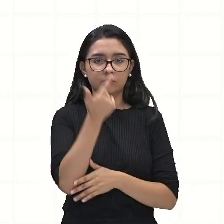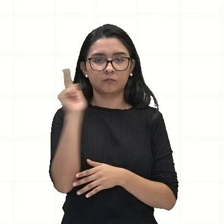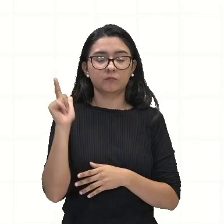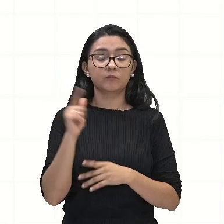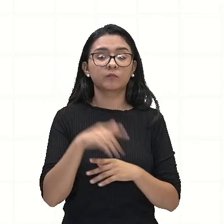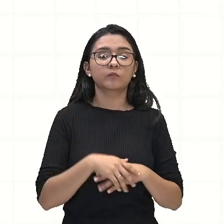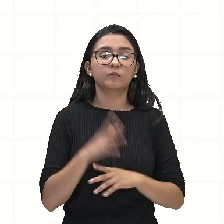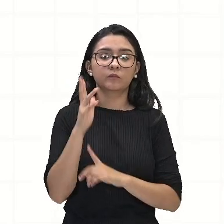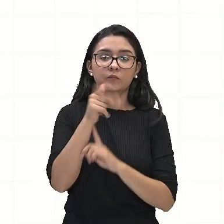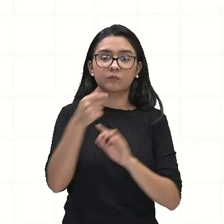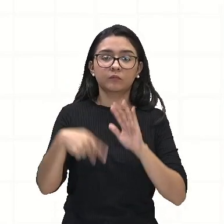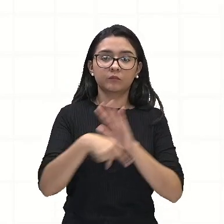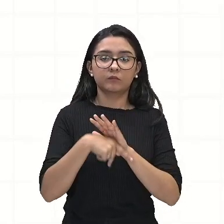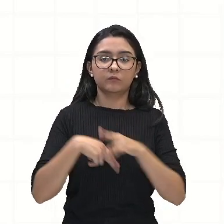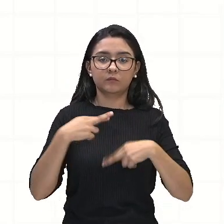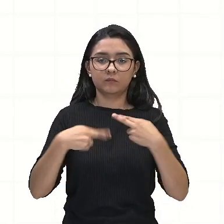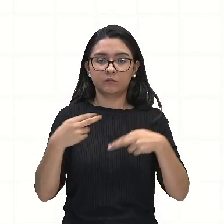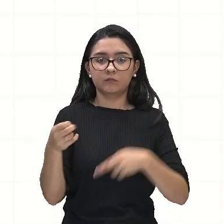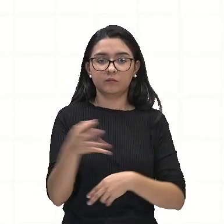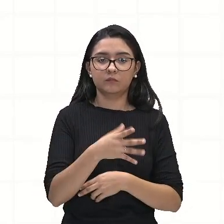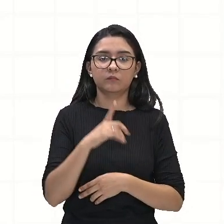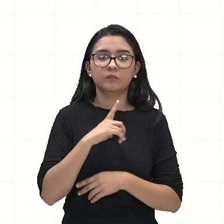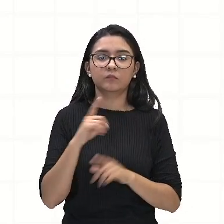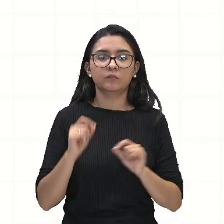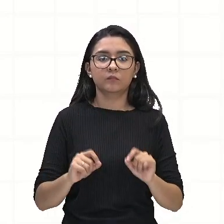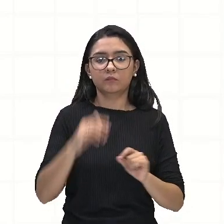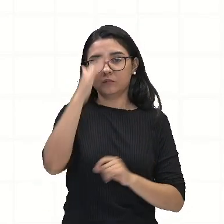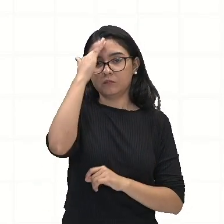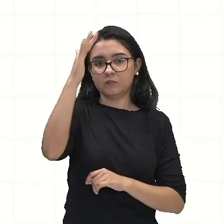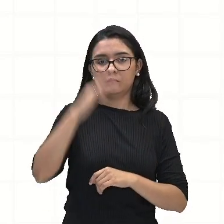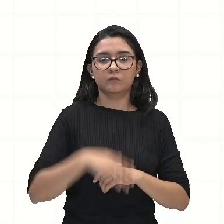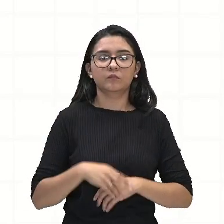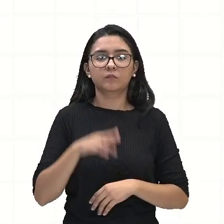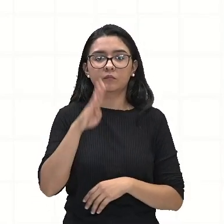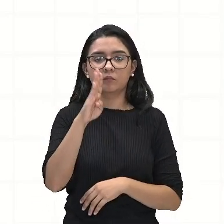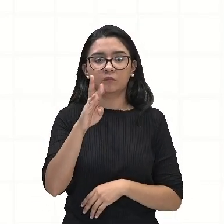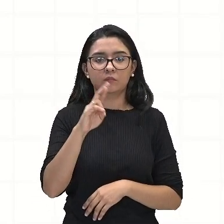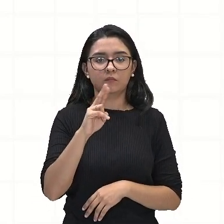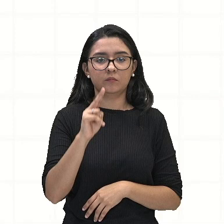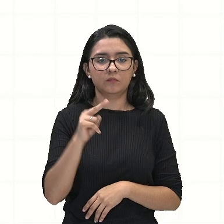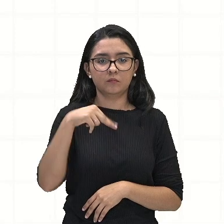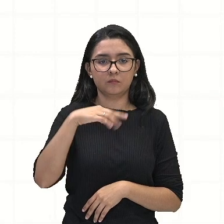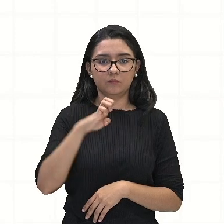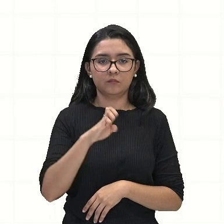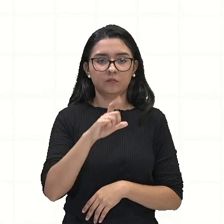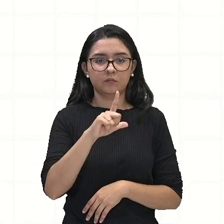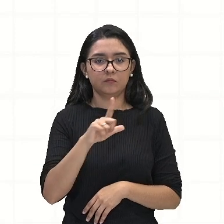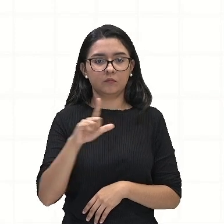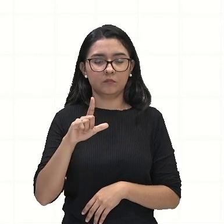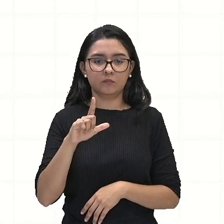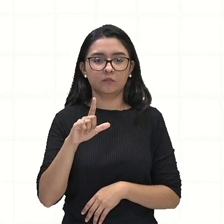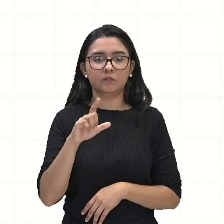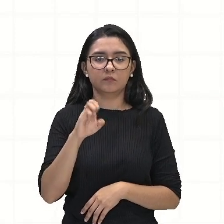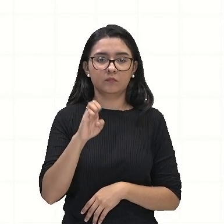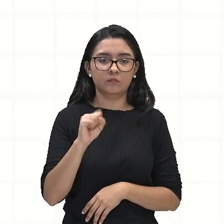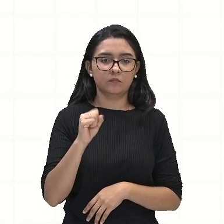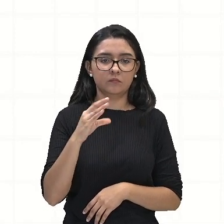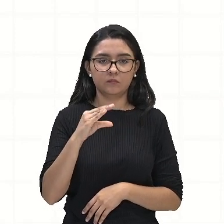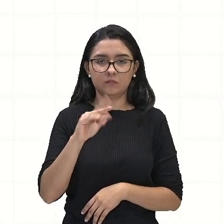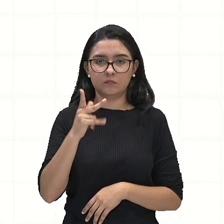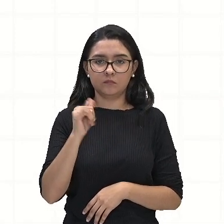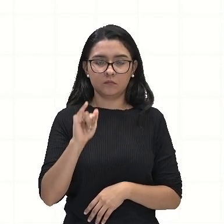artistas, né, renascentistas. Tenho o primeiro aqui, deixa eu só confirmar aqui a pronúncia dele, tá?